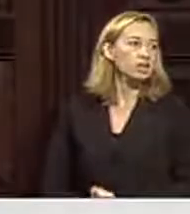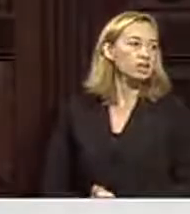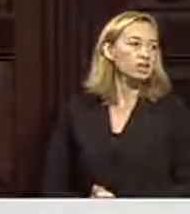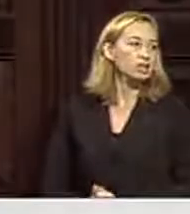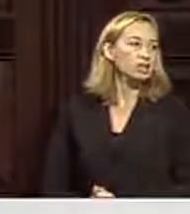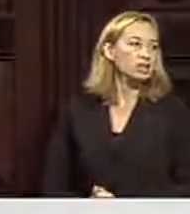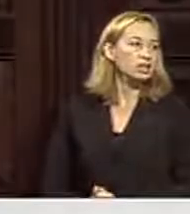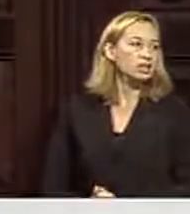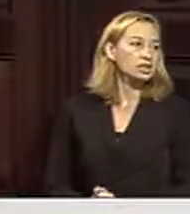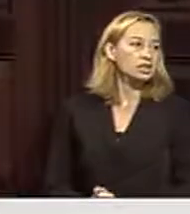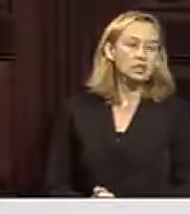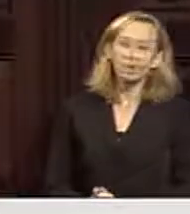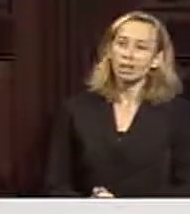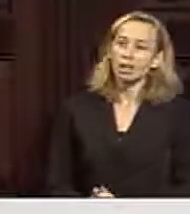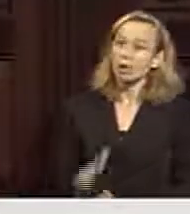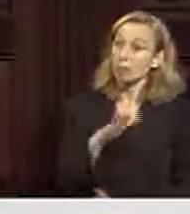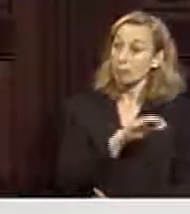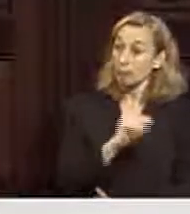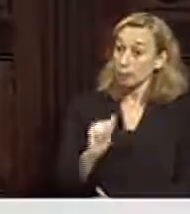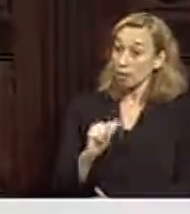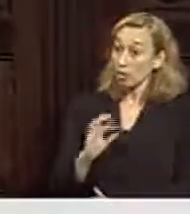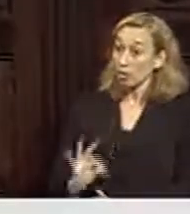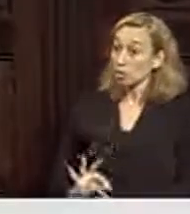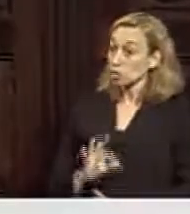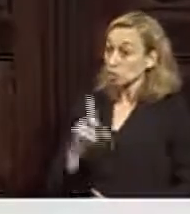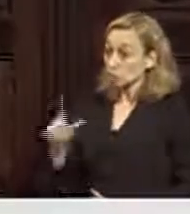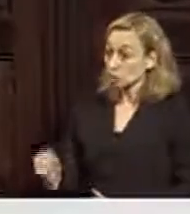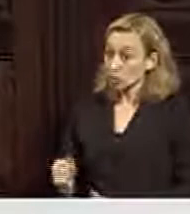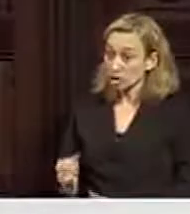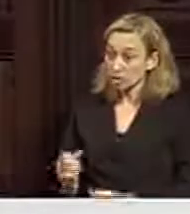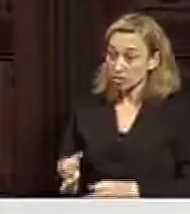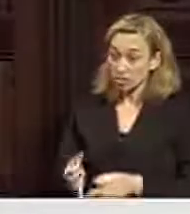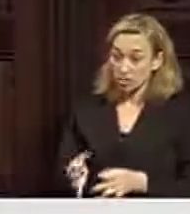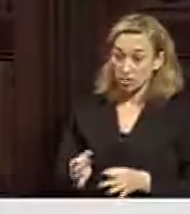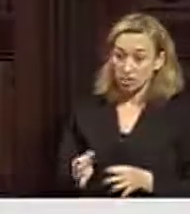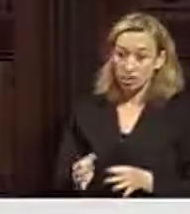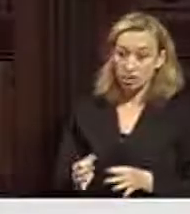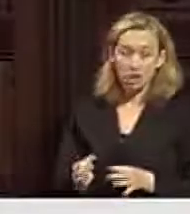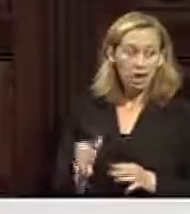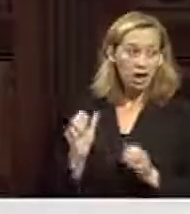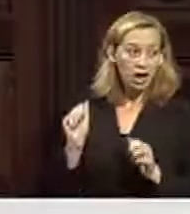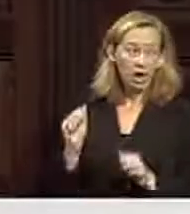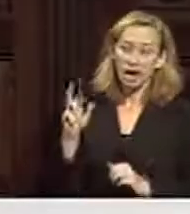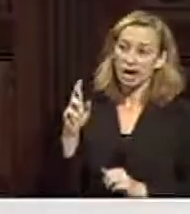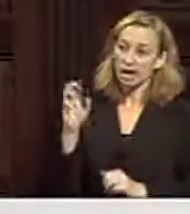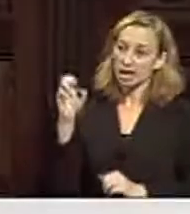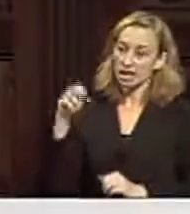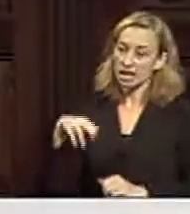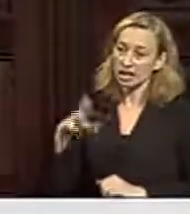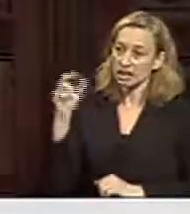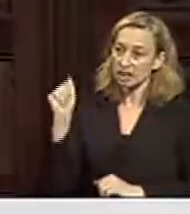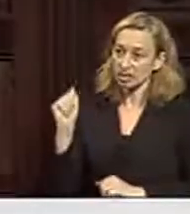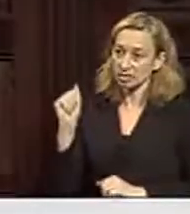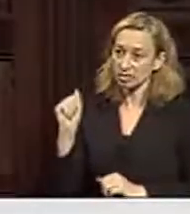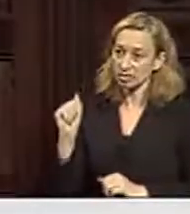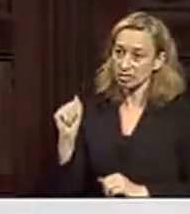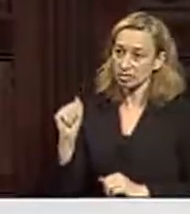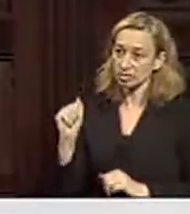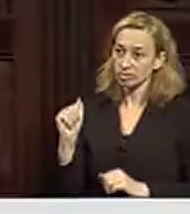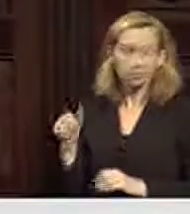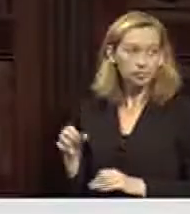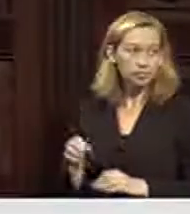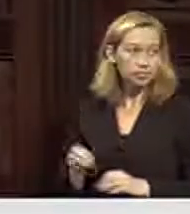Pega as instalações da Arena do Futuro, que comporta várias escolas, e